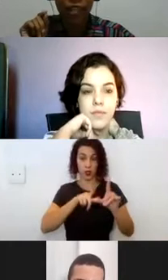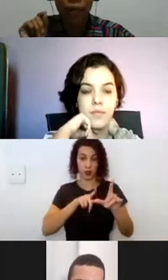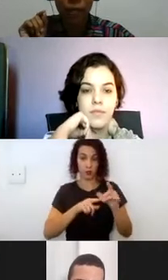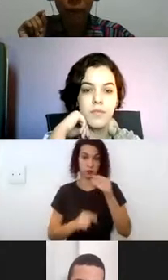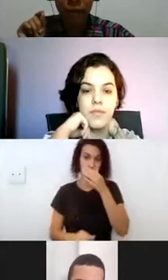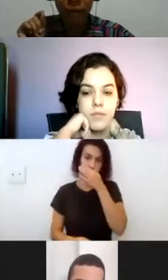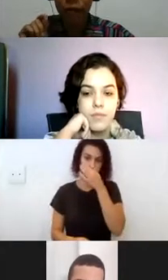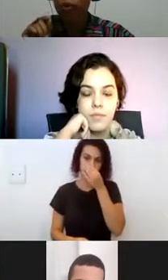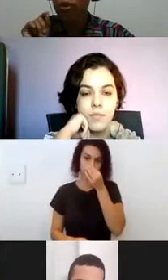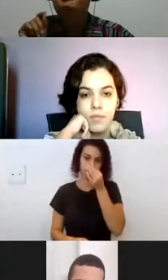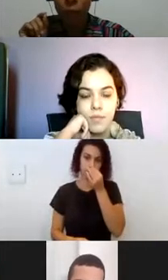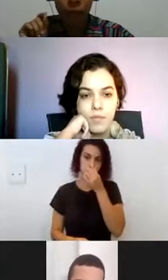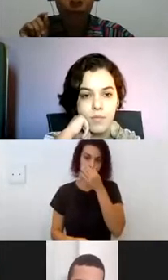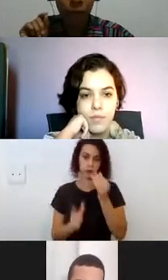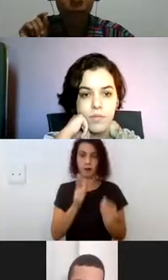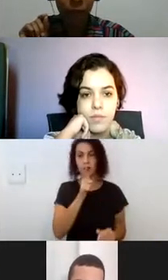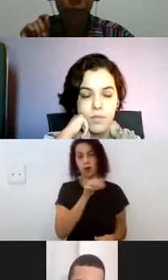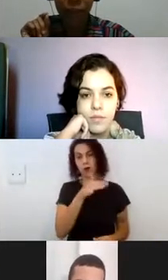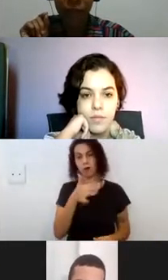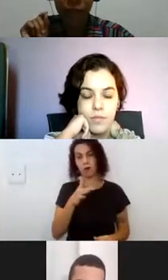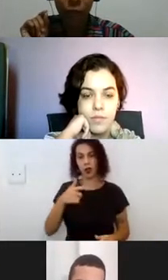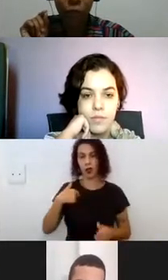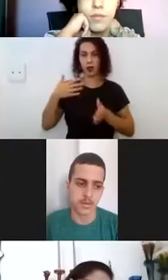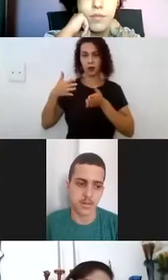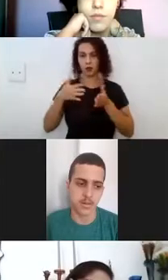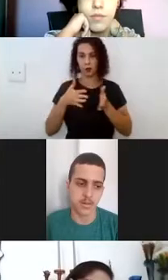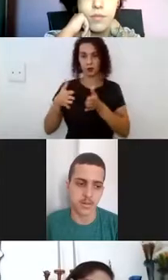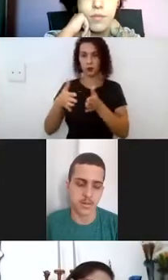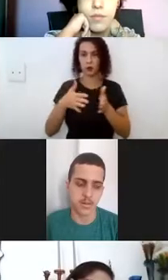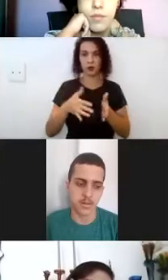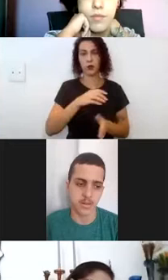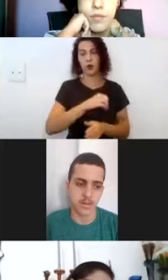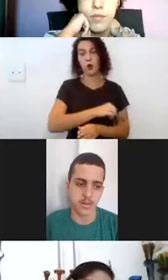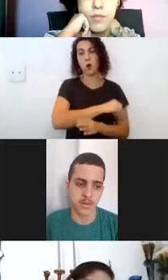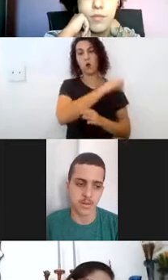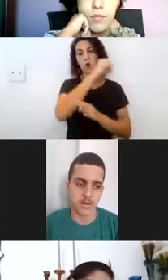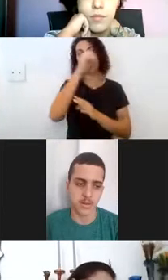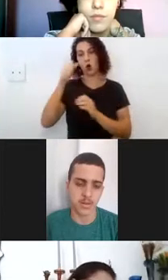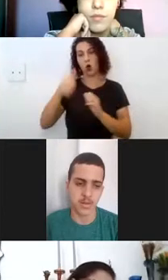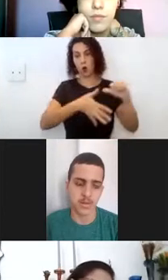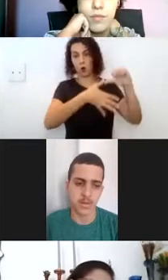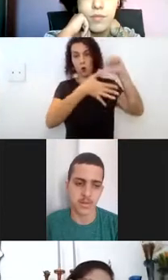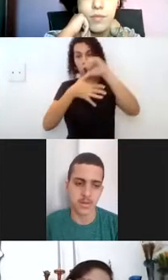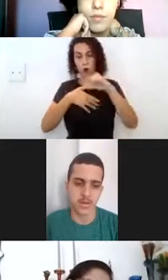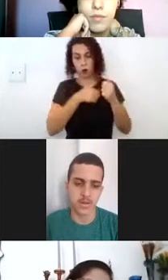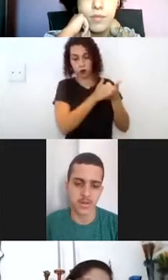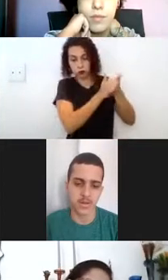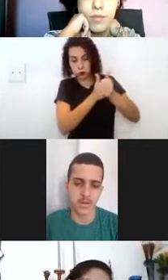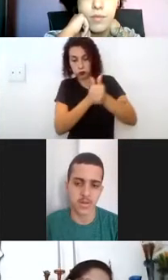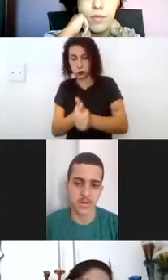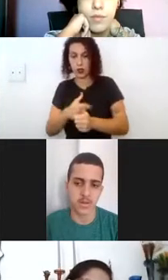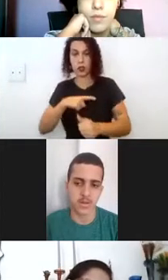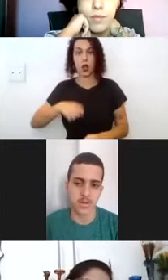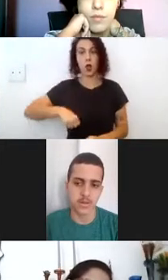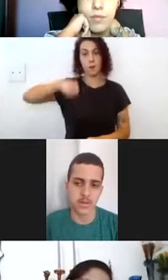atravessei o mar o sol da América do Sul me guia trago uma mala de